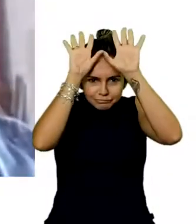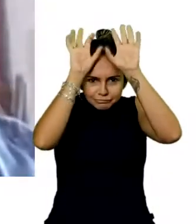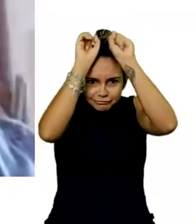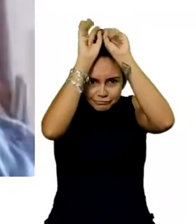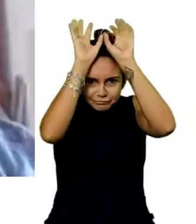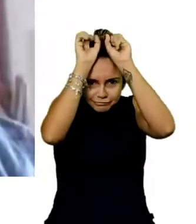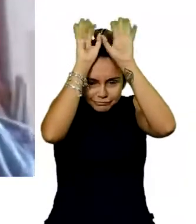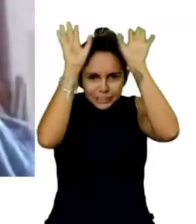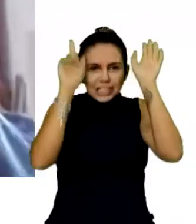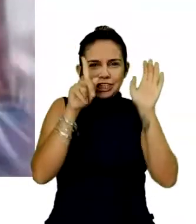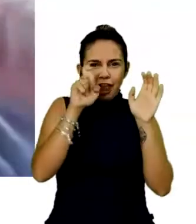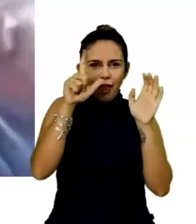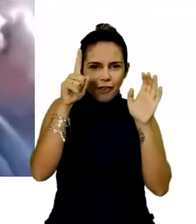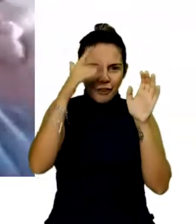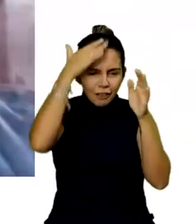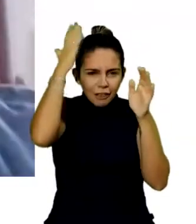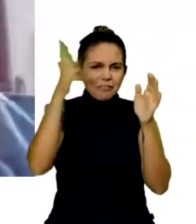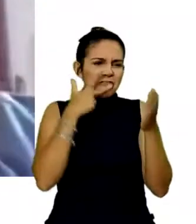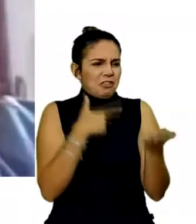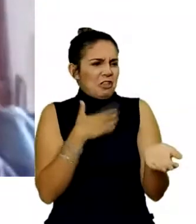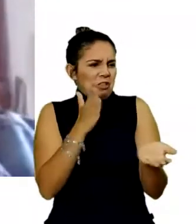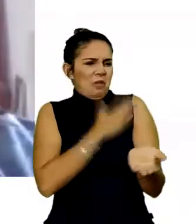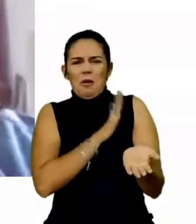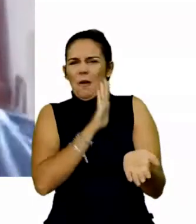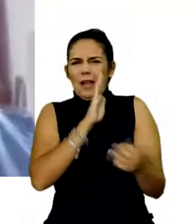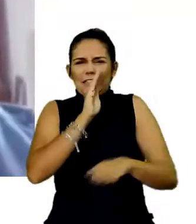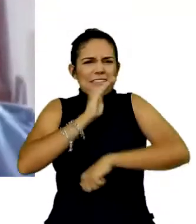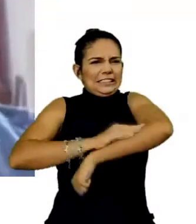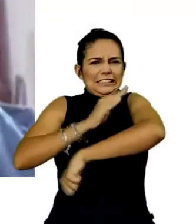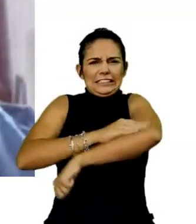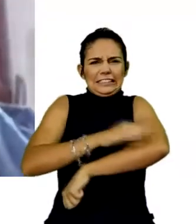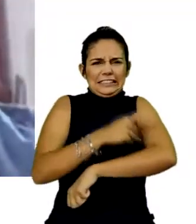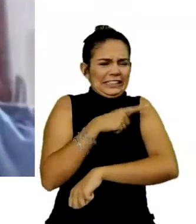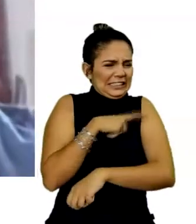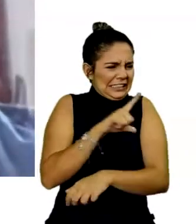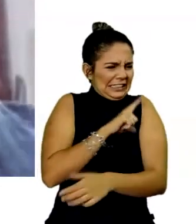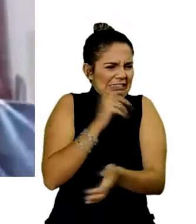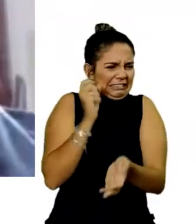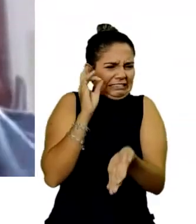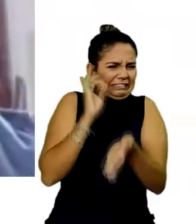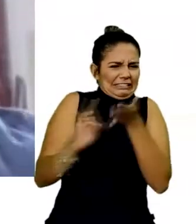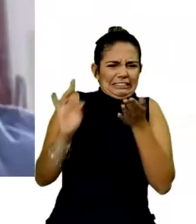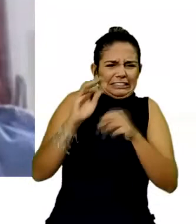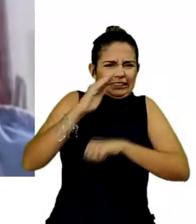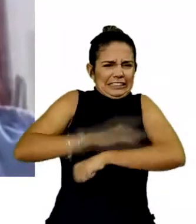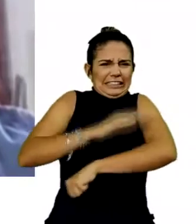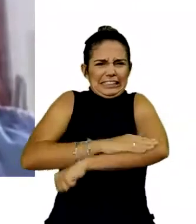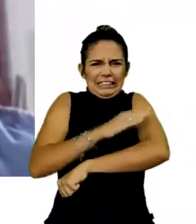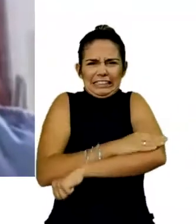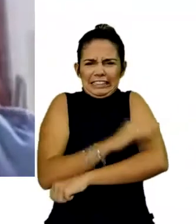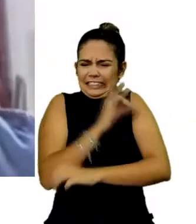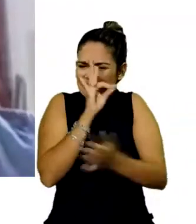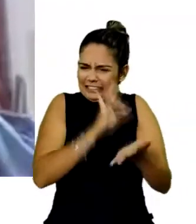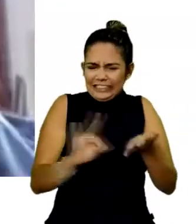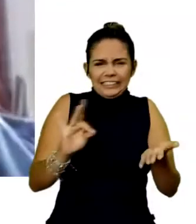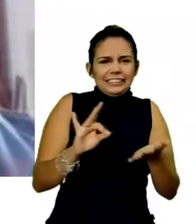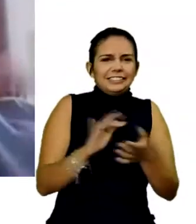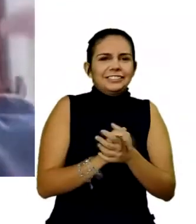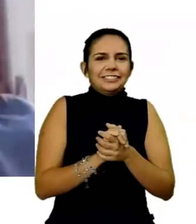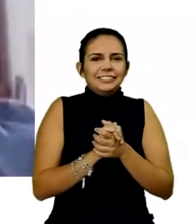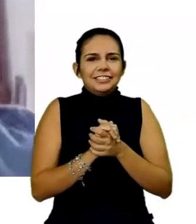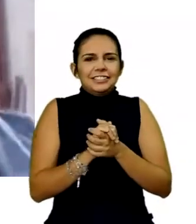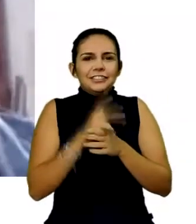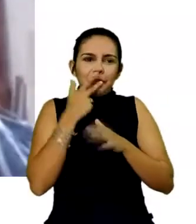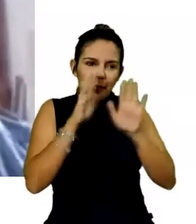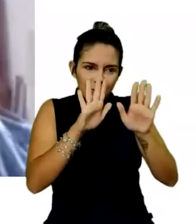de gel. Não gosto de sapo, eu tenho pavor de sapo, detesto sapo. Aí eu